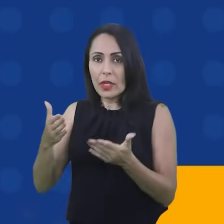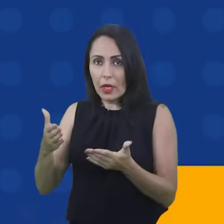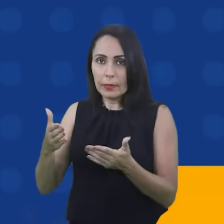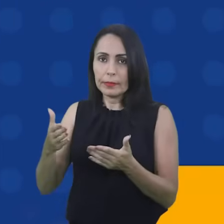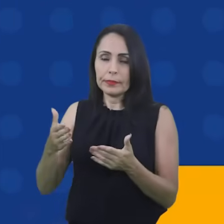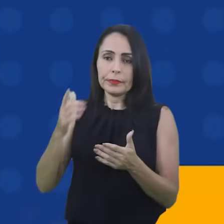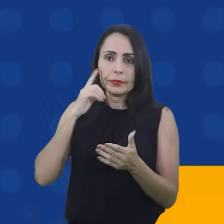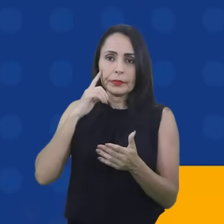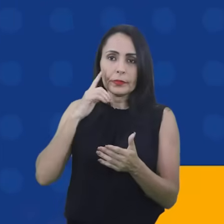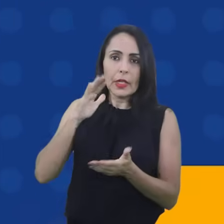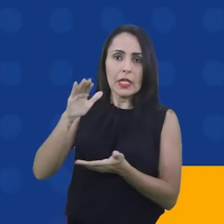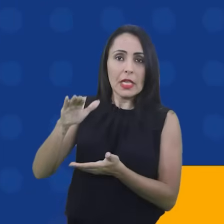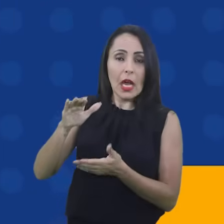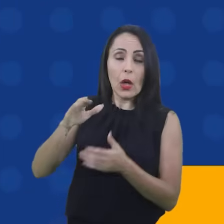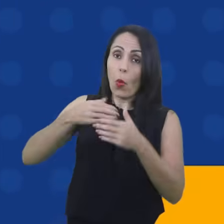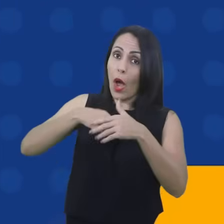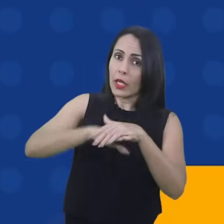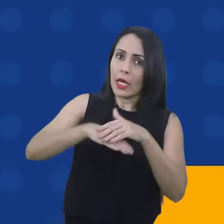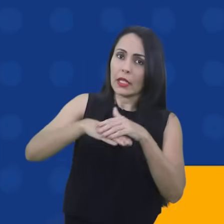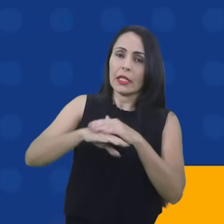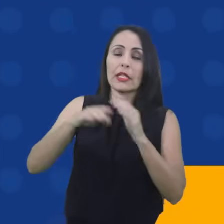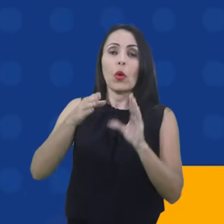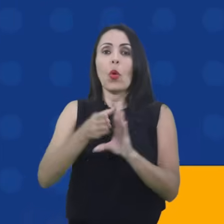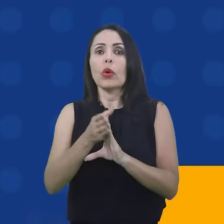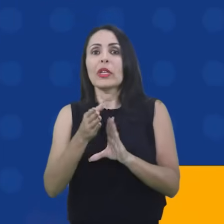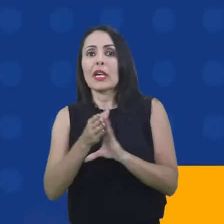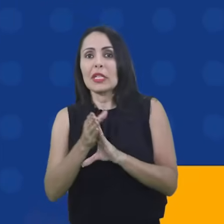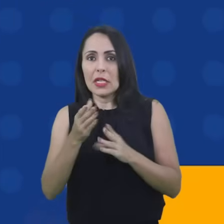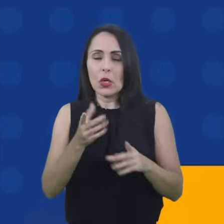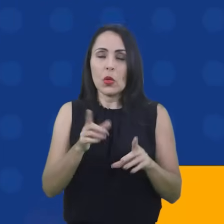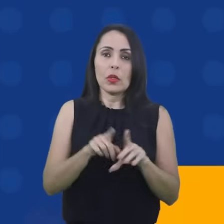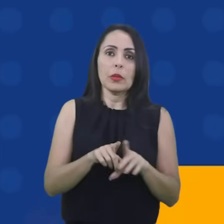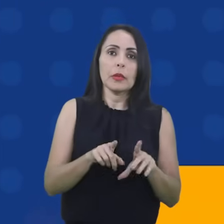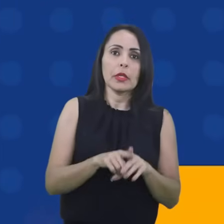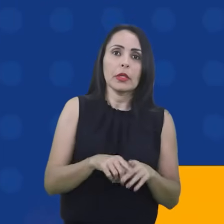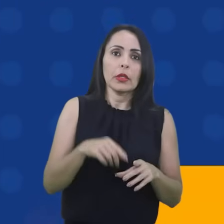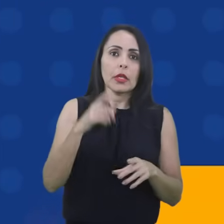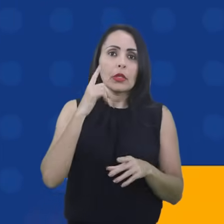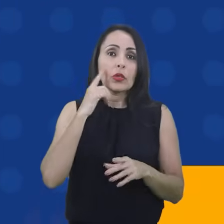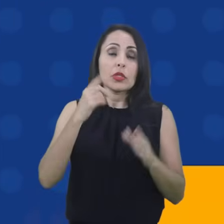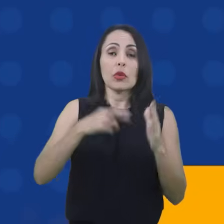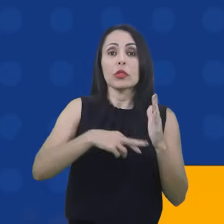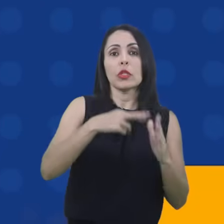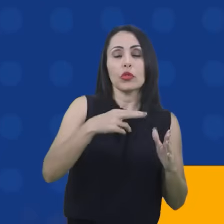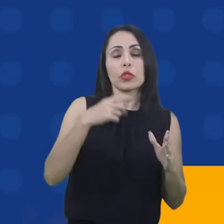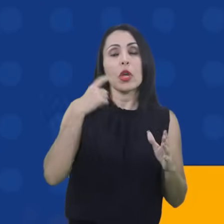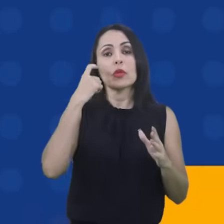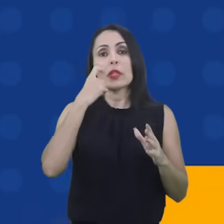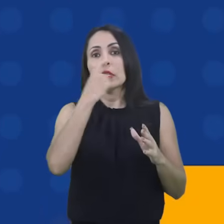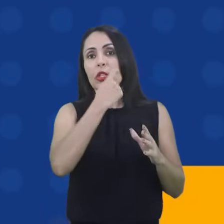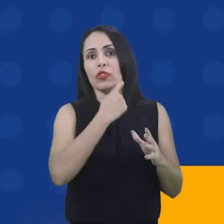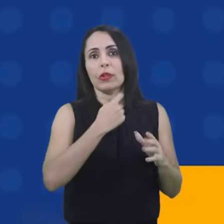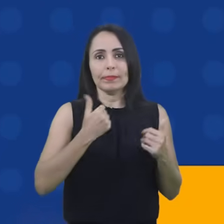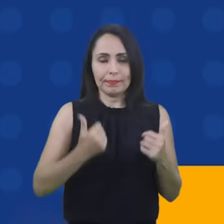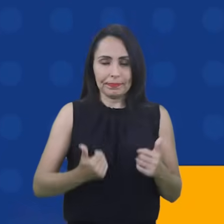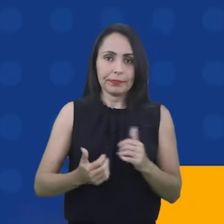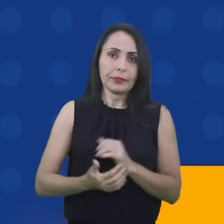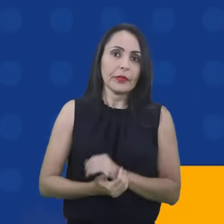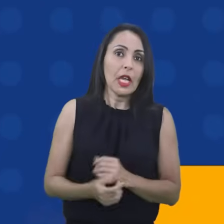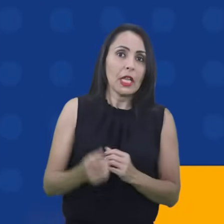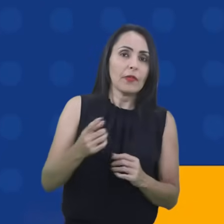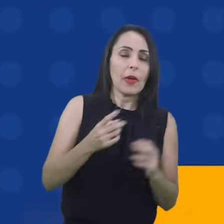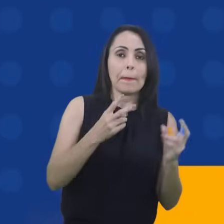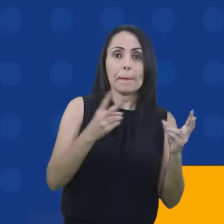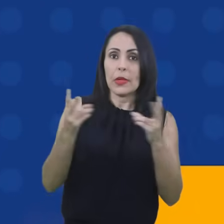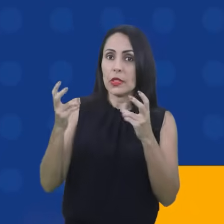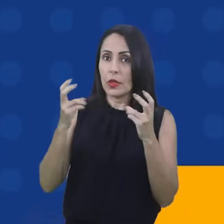né? E essa solução ela tem que ter a orientação, a prescrição do seu cirurgião dentista, né, de confiança, né? Porque ele vai conhecer